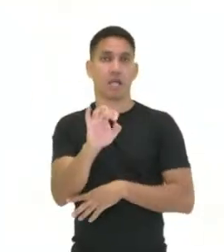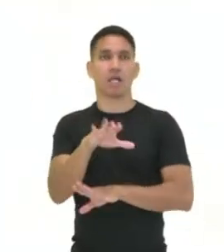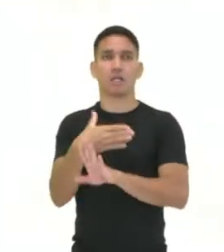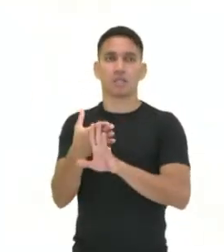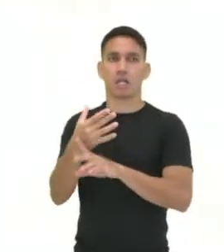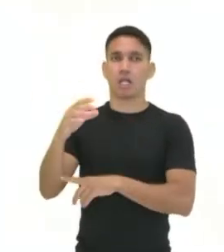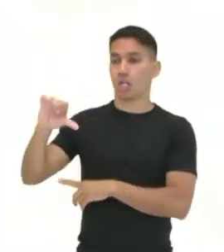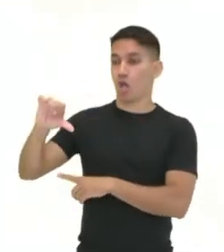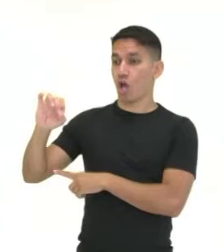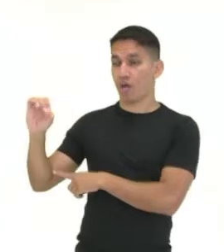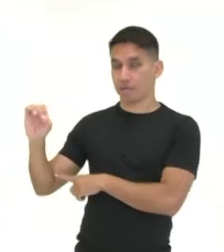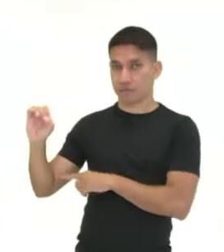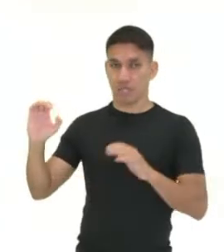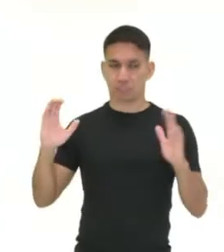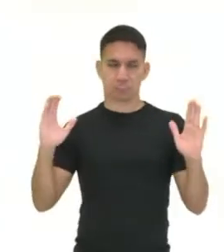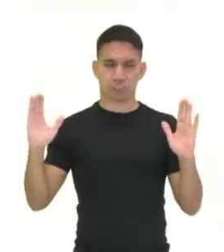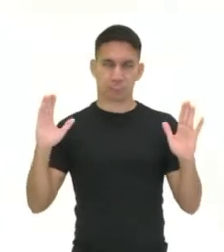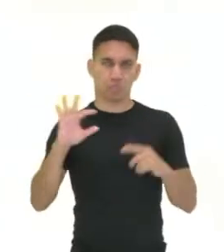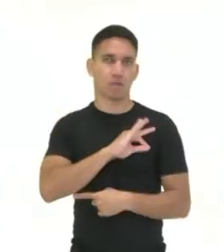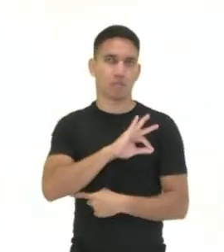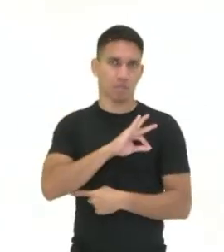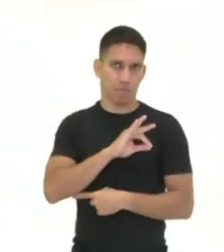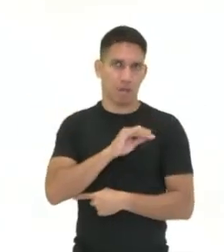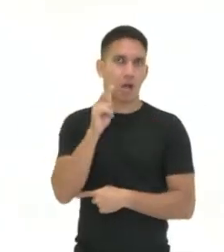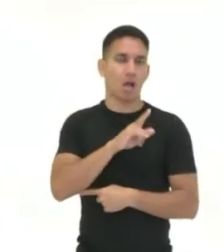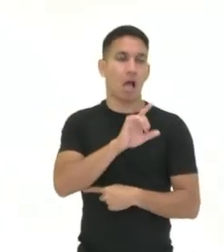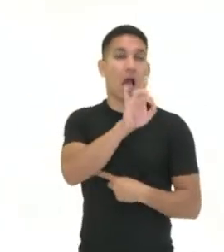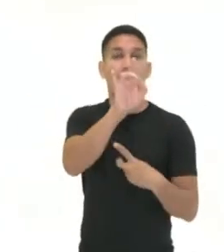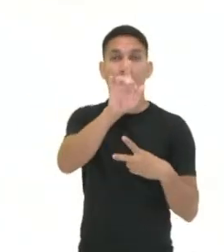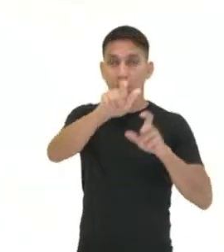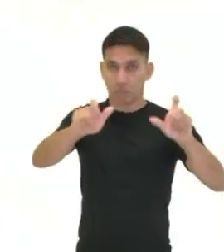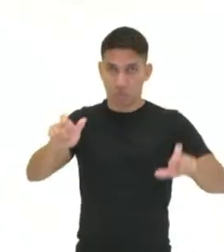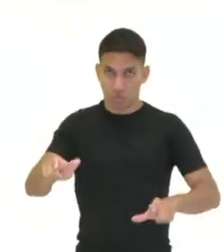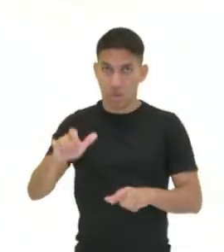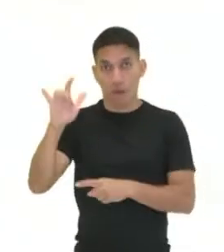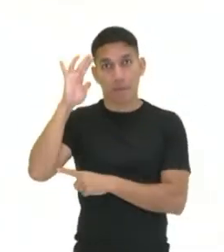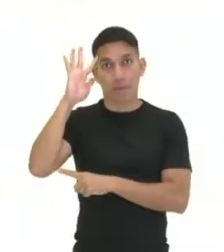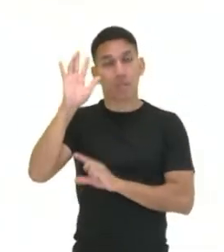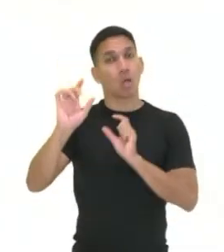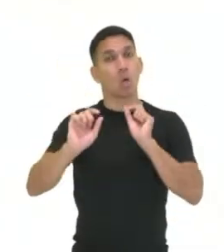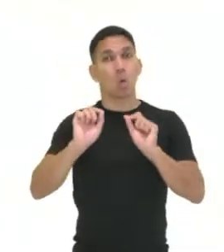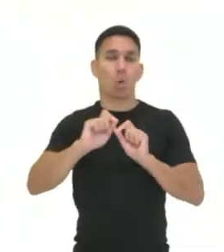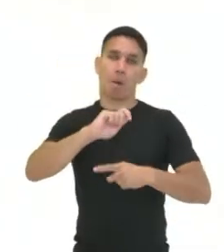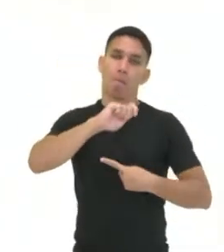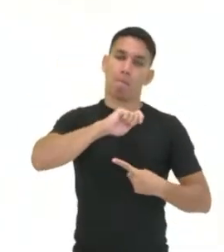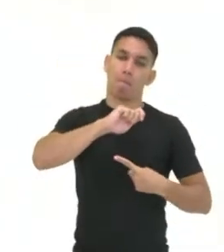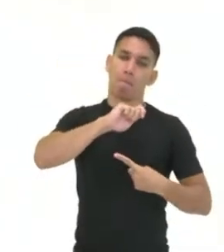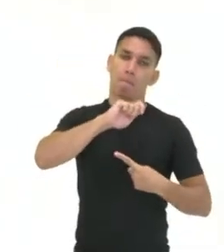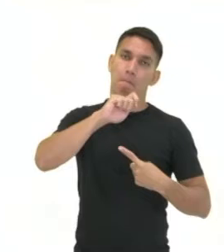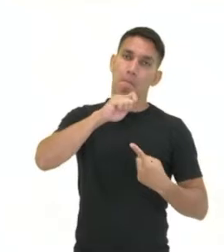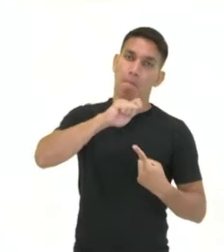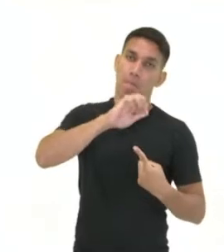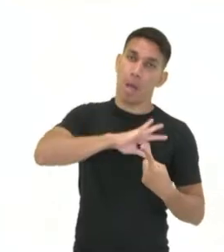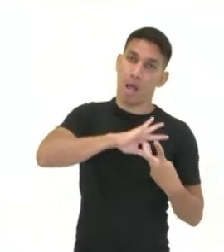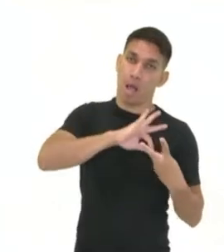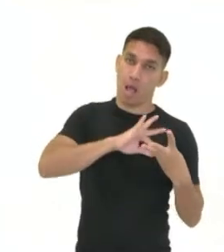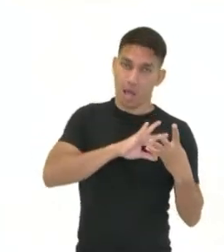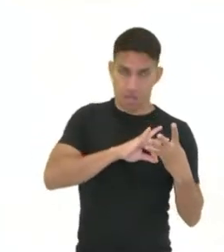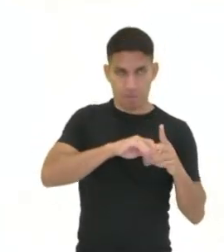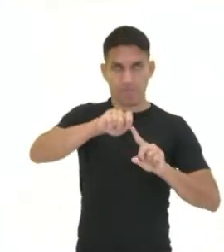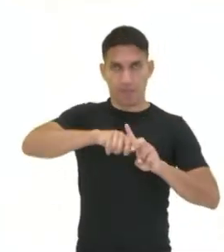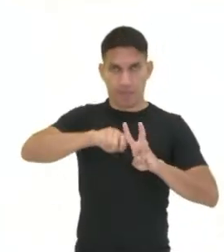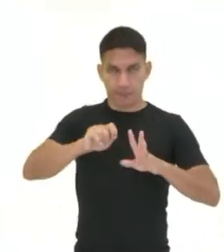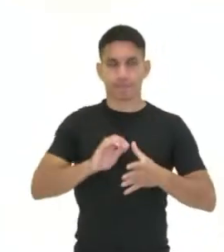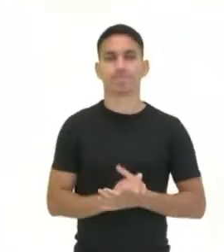colocar que esse valor aqui, né, R$700, R$900, pensando num valor mensal por pessoa. E aí